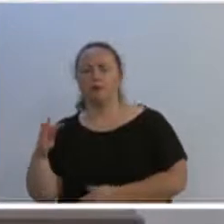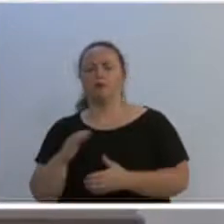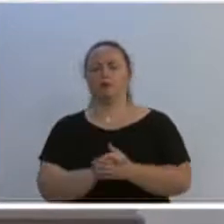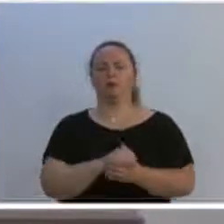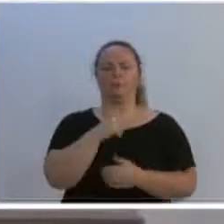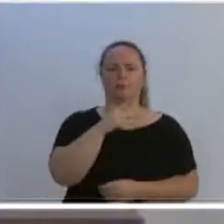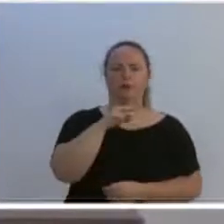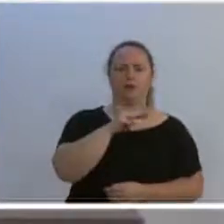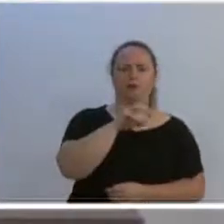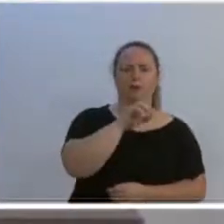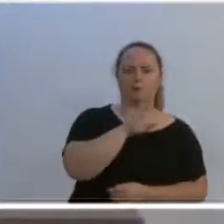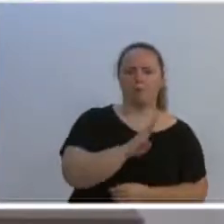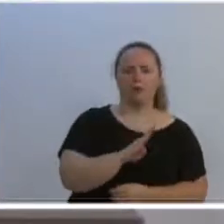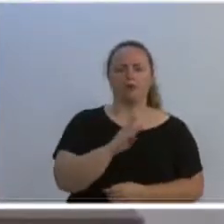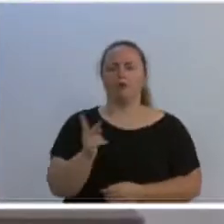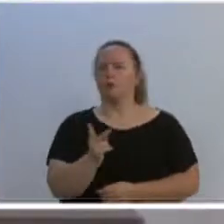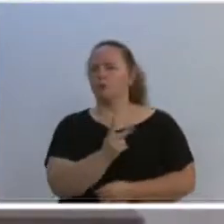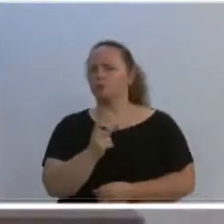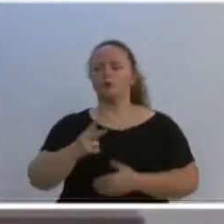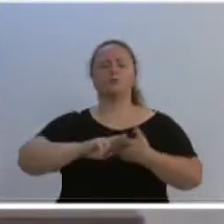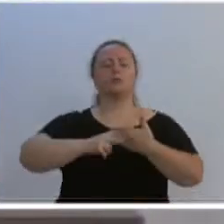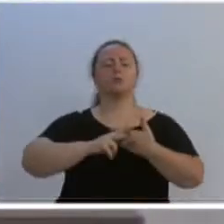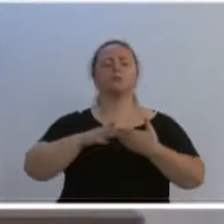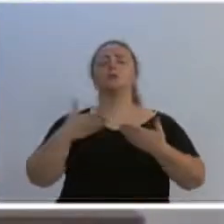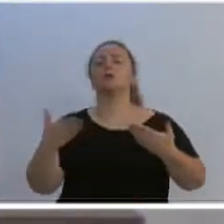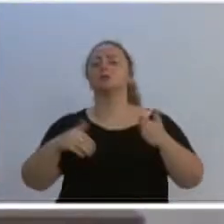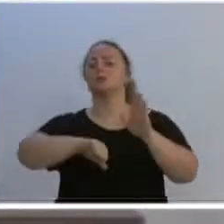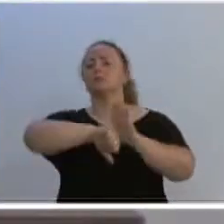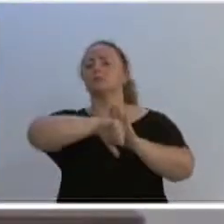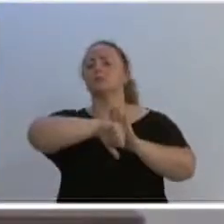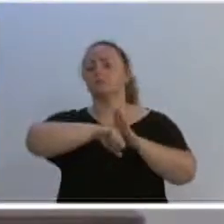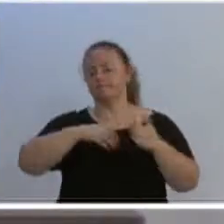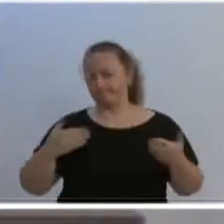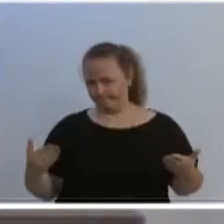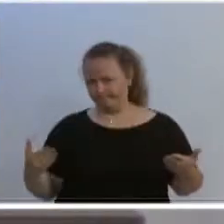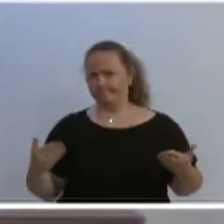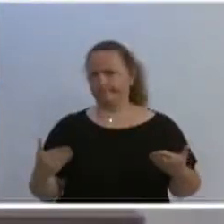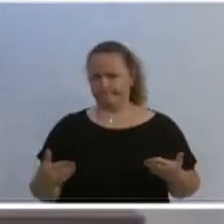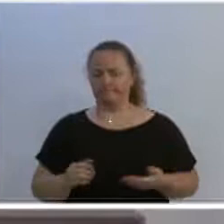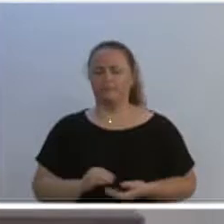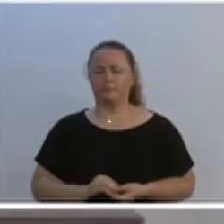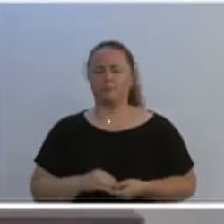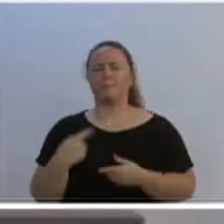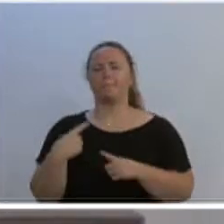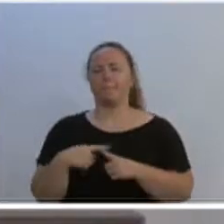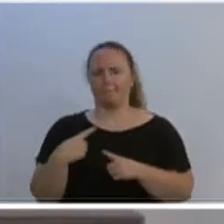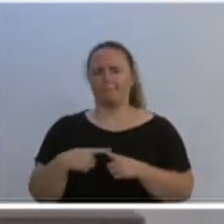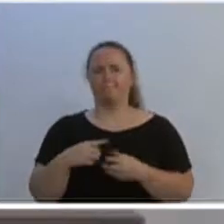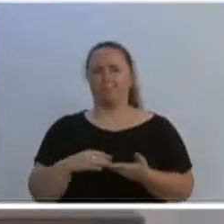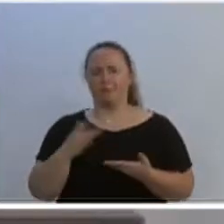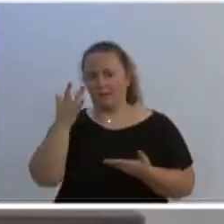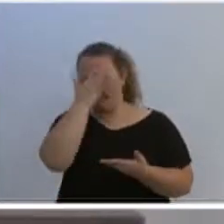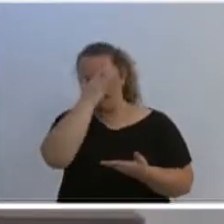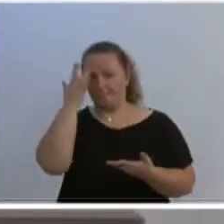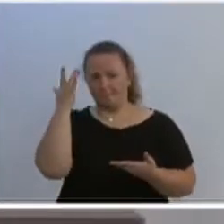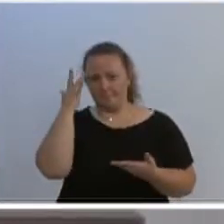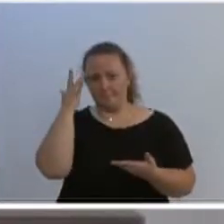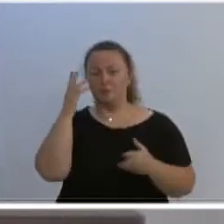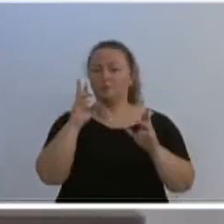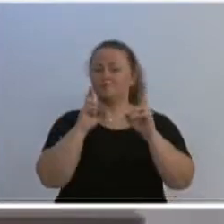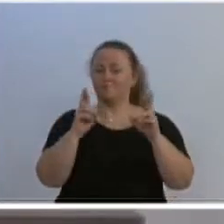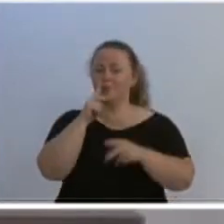do pleito das eleições do ano que vem. Sabe por quê, vereador Lenilson? Porque as pessoas mais simples, mais humildes, não têm a real